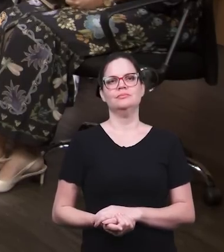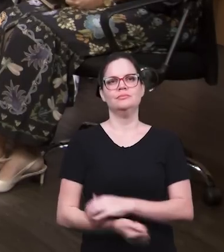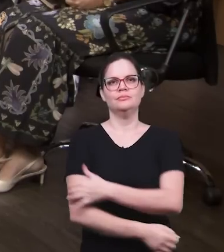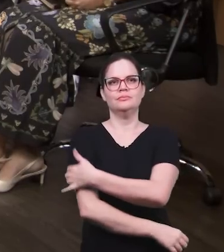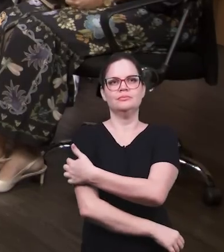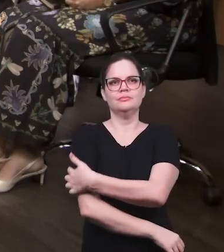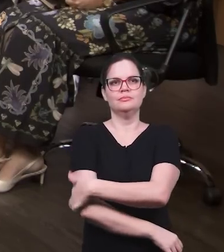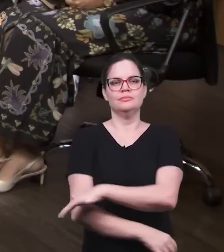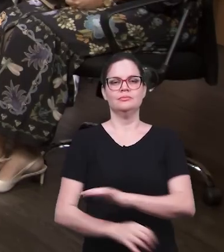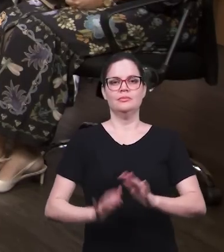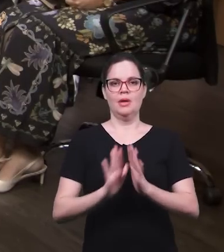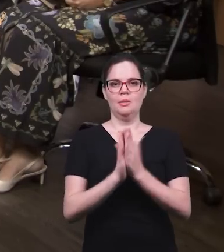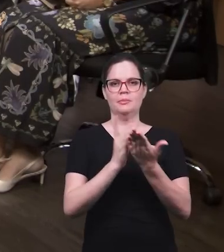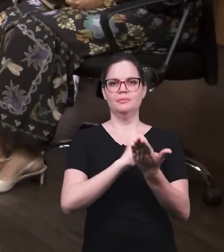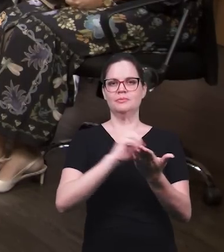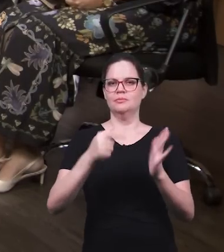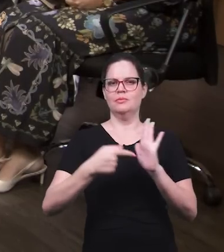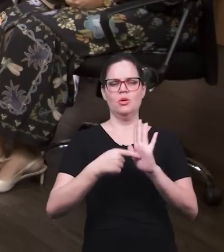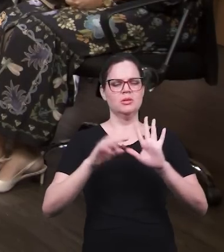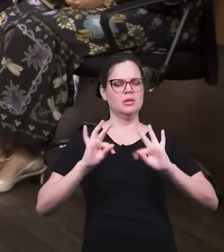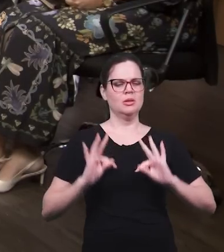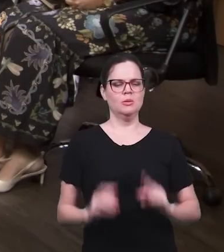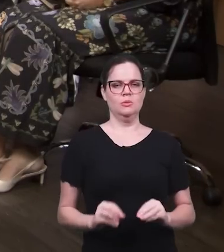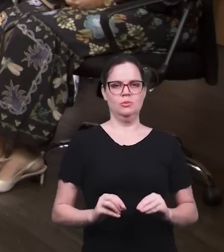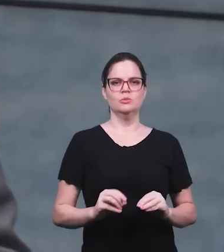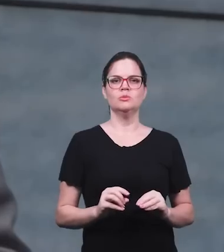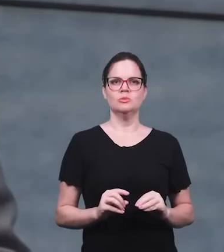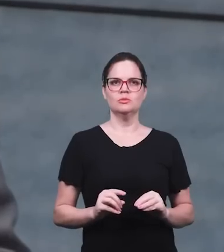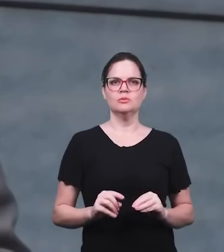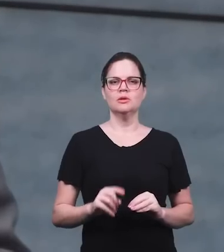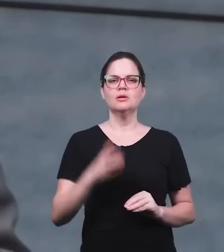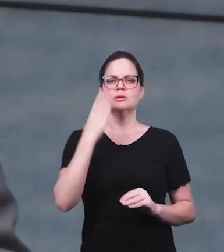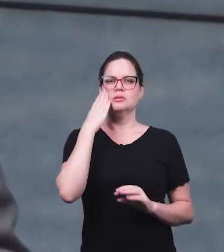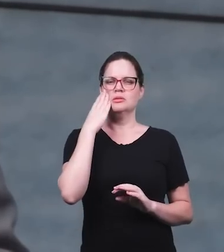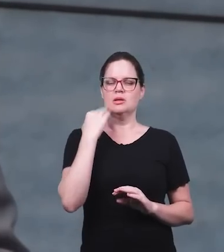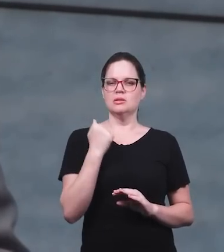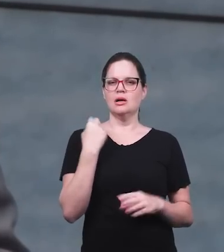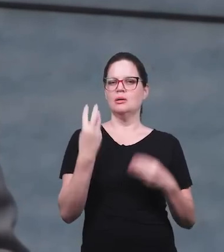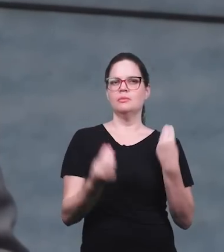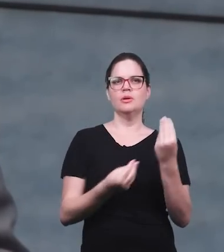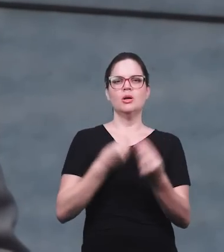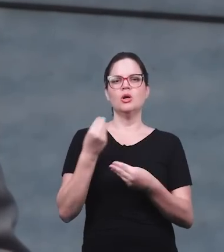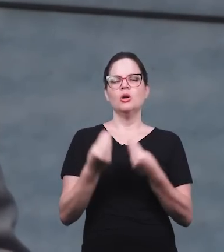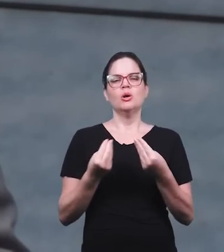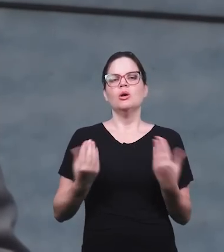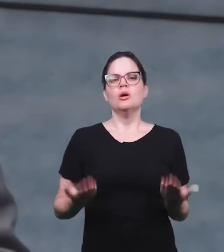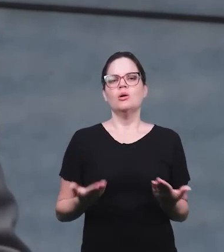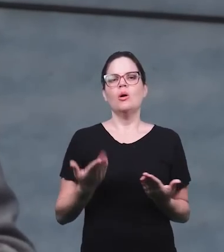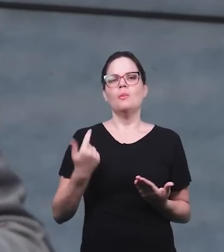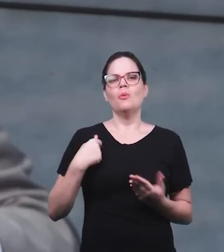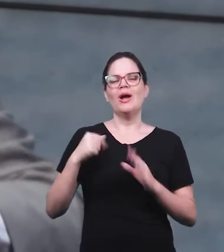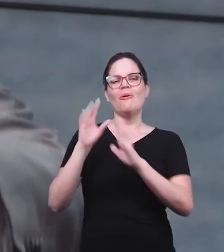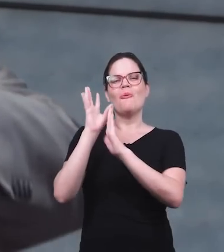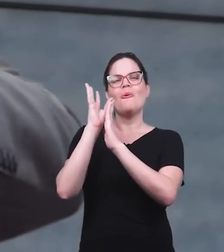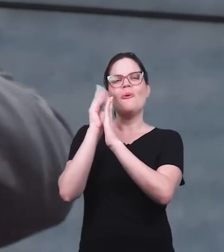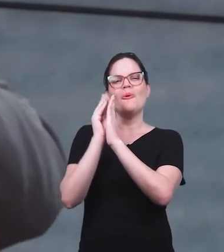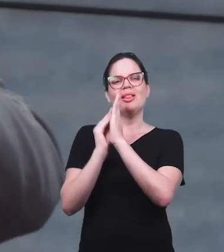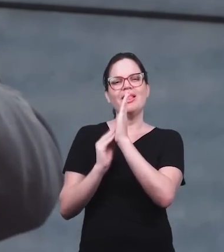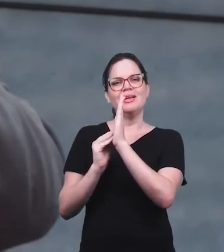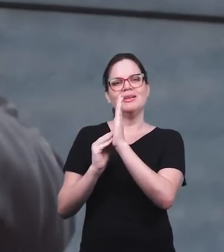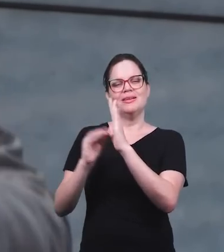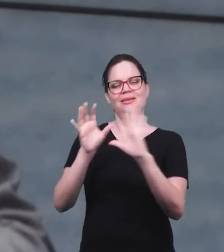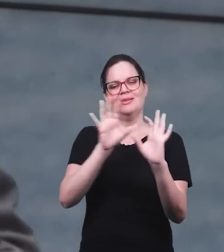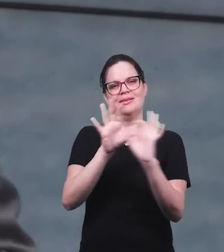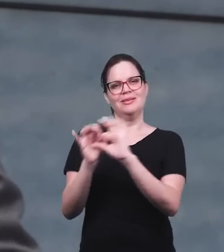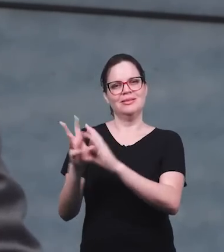deu, a palavra ela norteia, você reconhece o conteúdo profético do sonho dentro da palavra, dentro daquilo